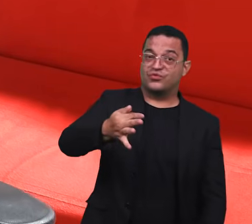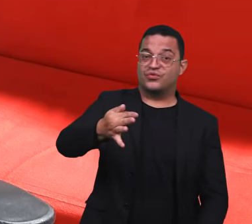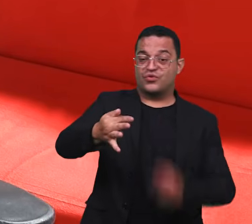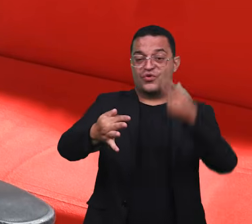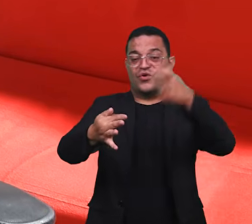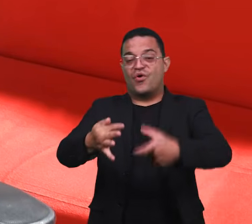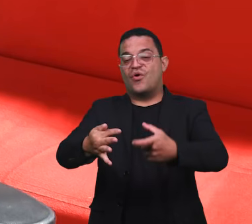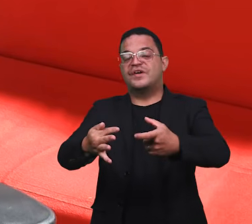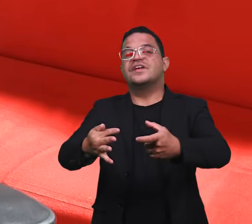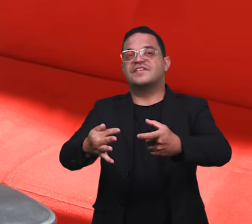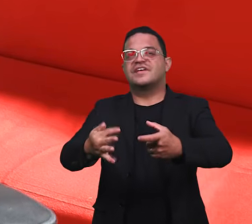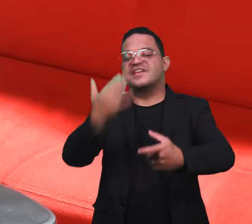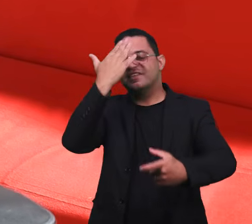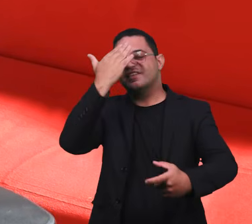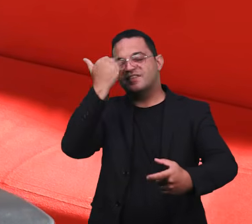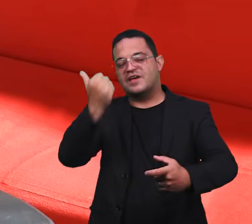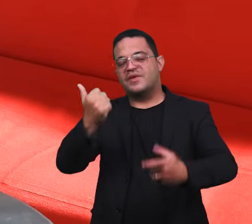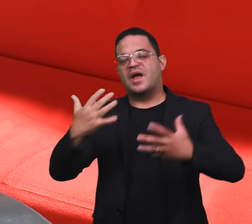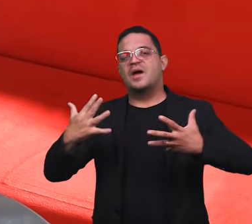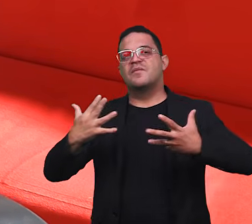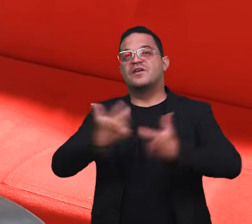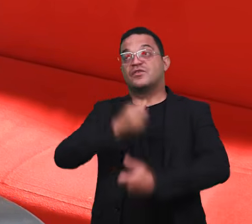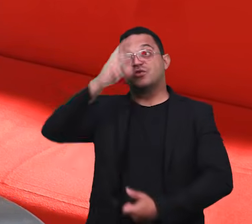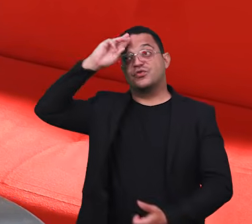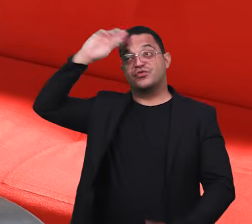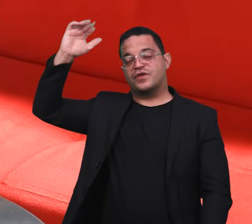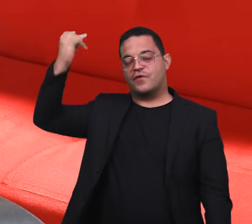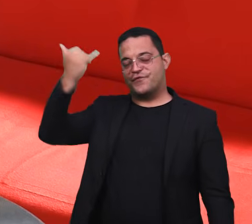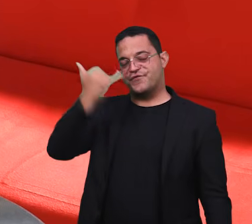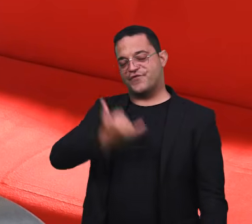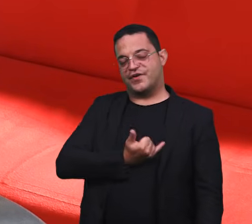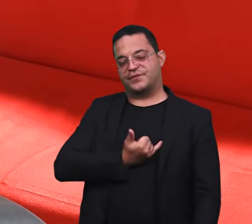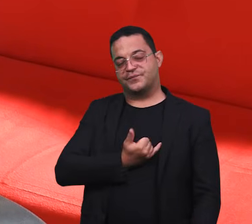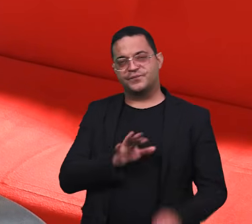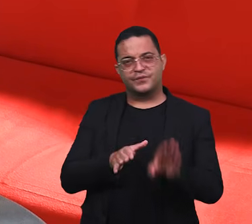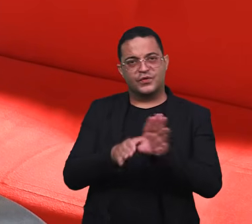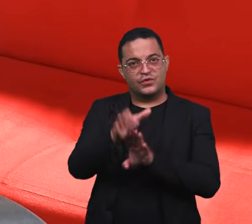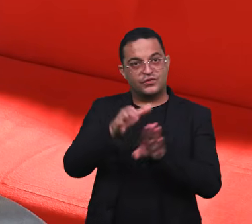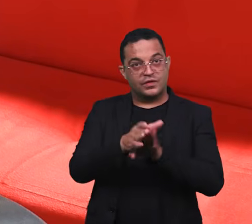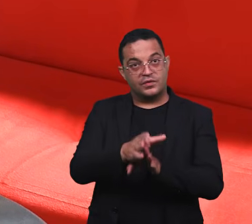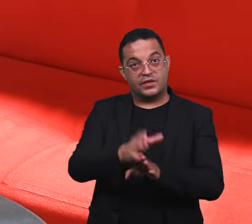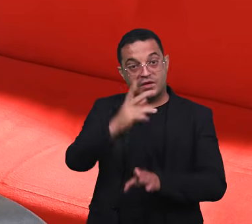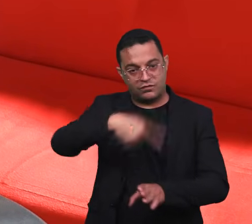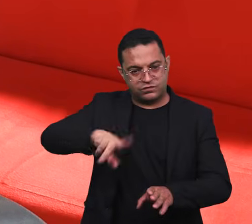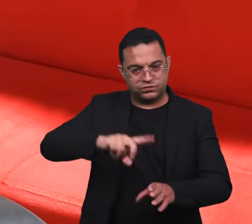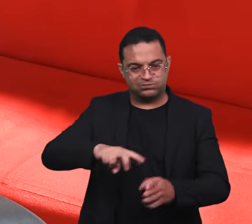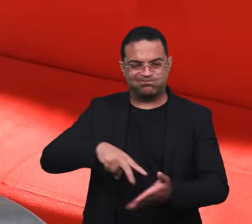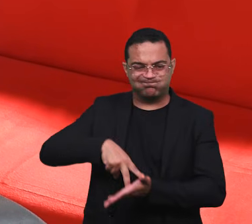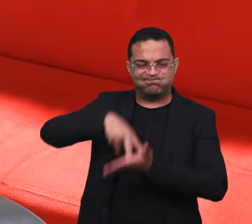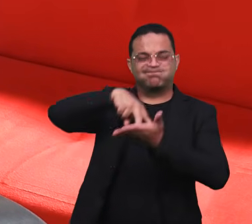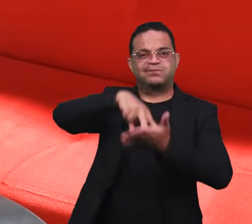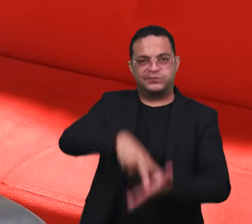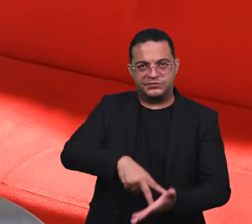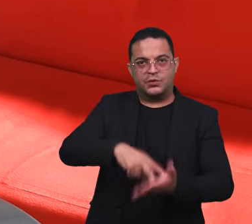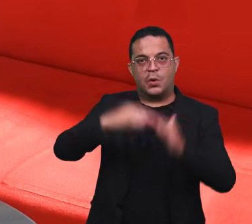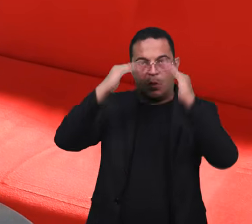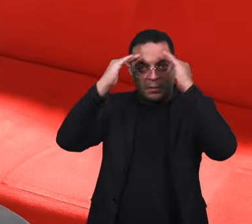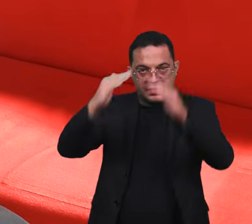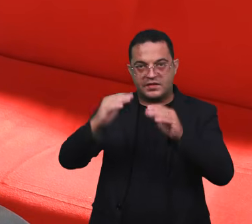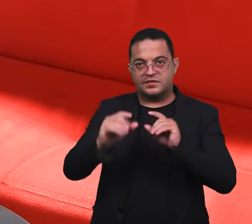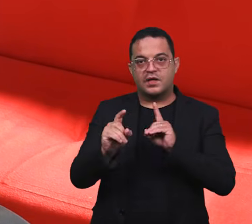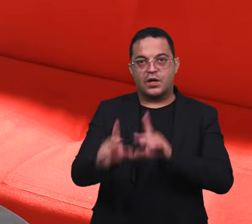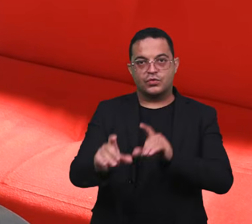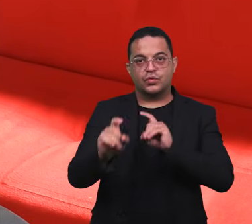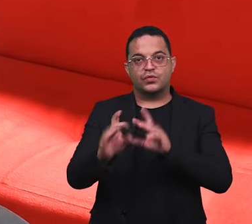indo, e é sempre maravilhoso poder ouvir essa palavra do Senhor. Então, eu conselho para todos nós e continuemos firmes nessa